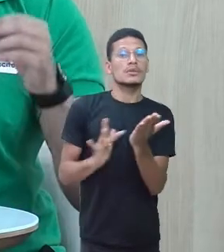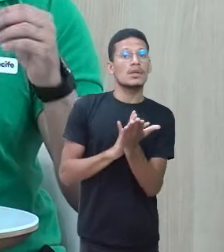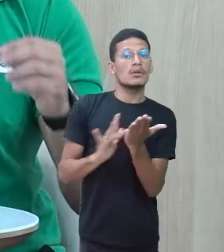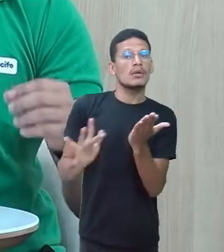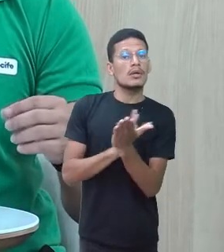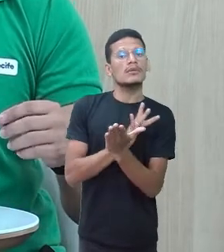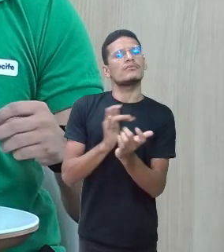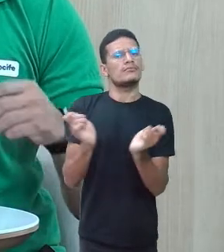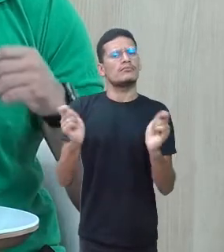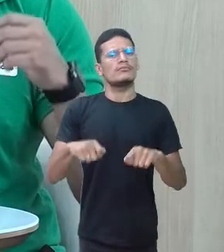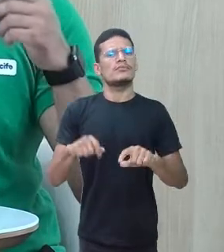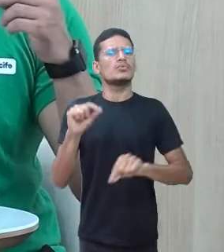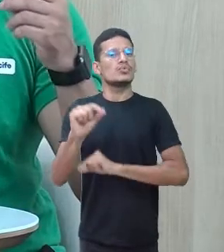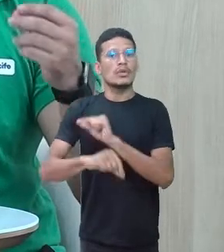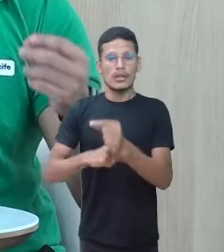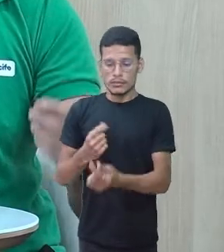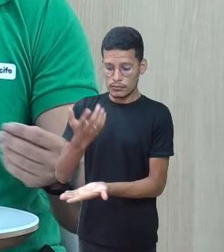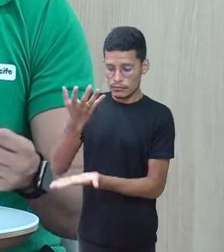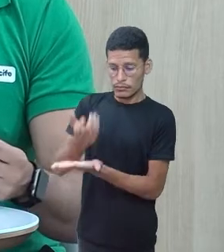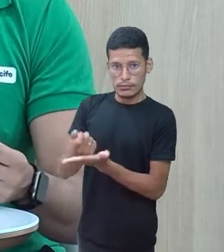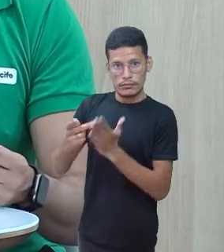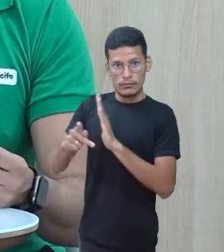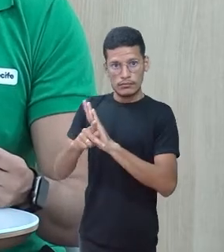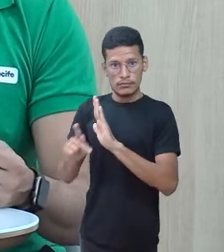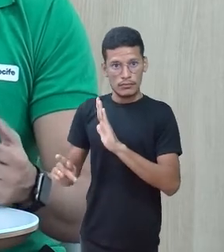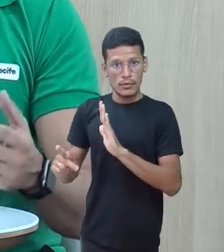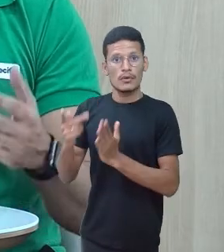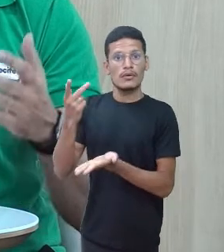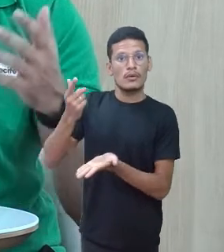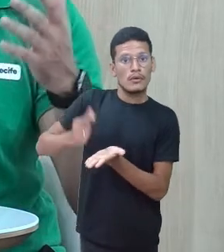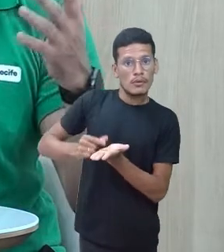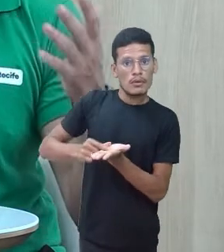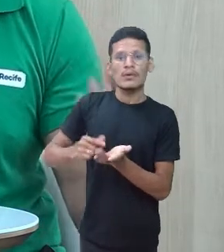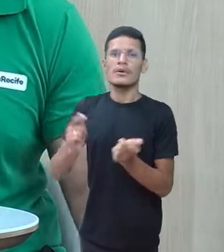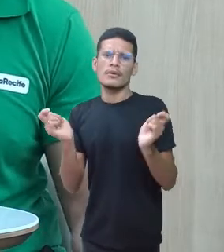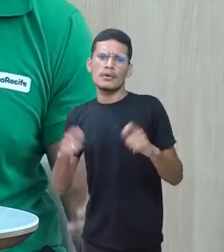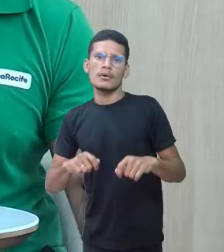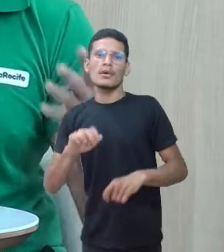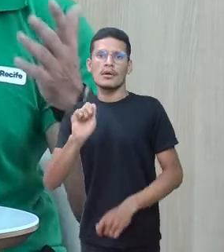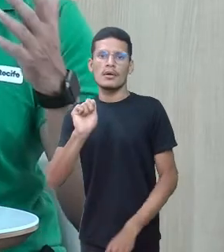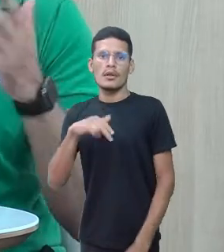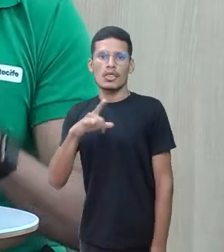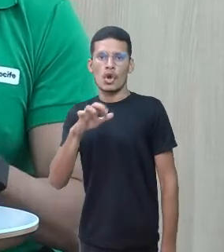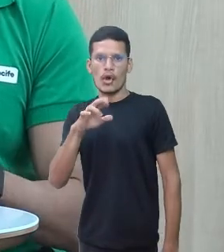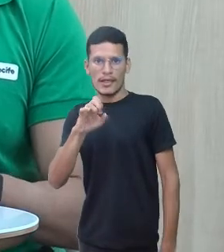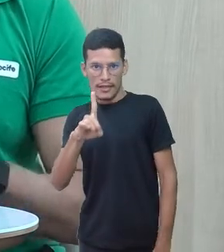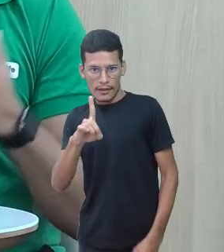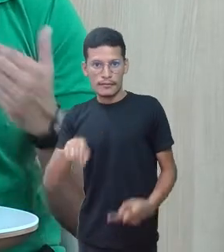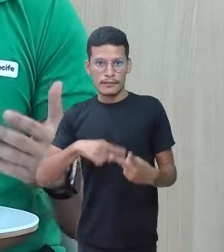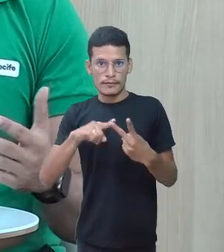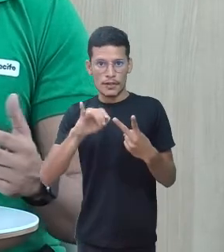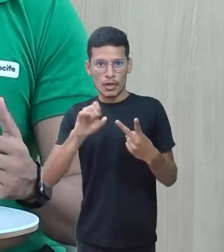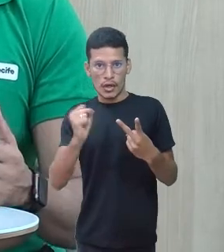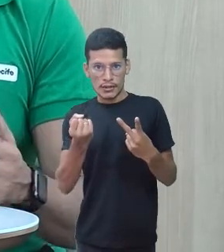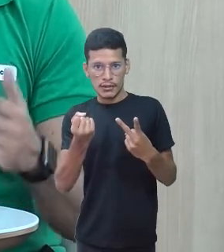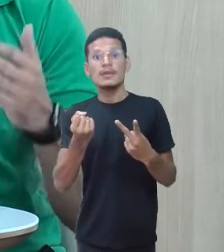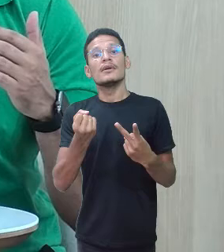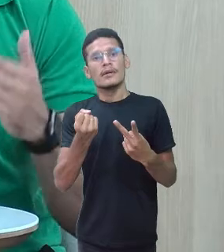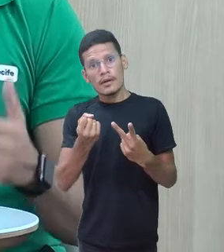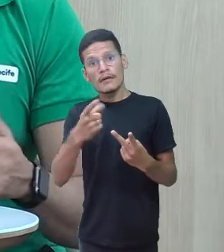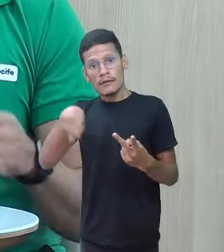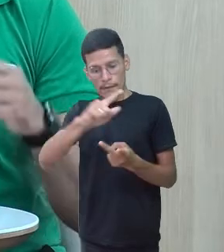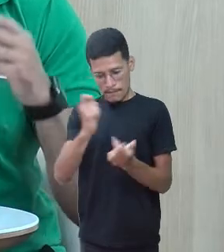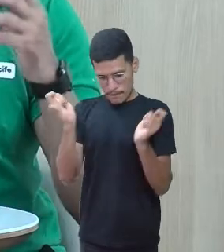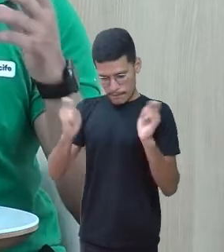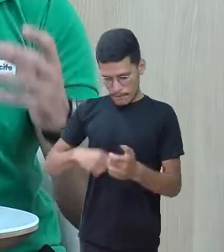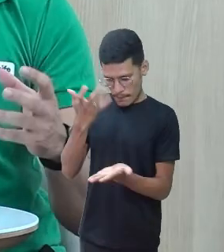E aí você vai ser direcionado à sua loja de aplicativo, seja ela Android ou iOS. E aí você vai fazer o